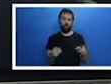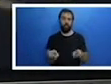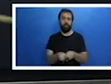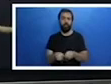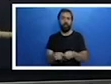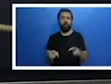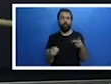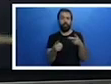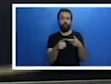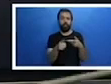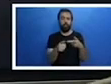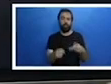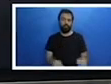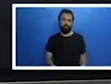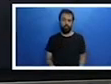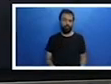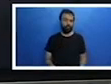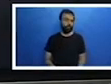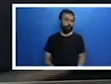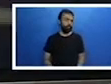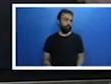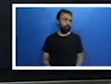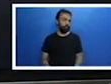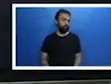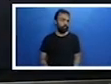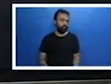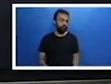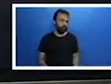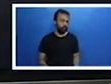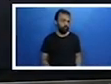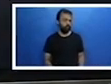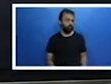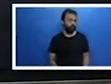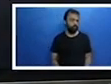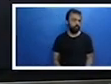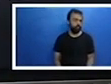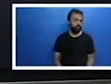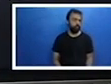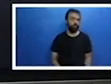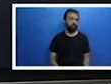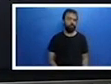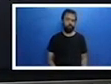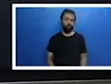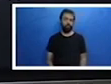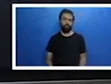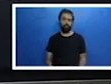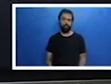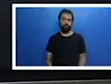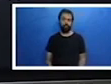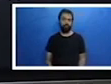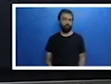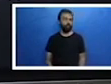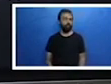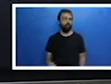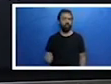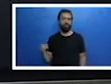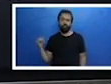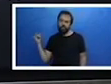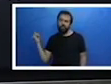a ginástica não competitiva. Então, assim como as habilidades físicas são fundamentais, né? As capacidades físicas, elas